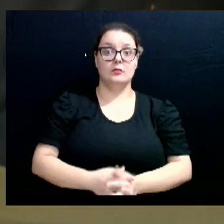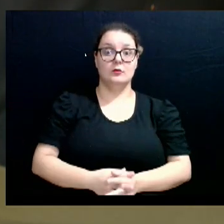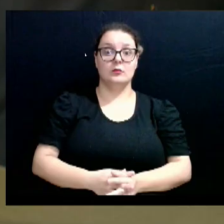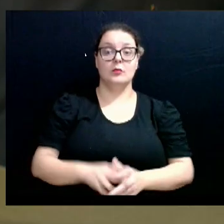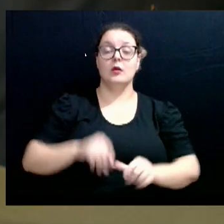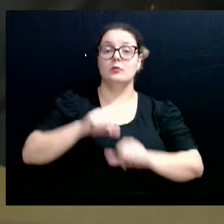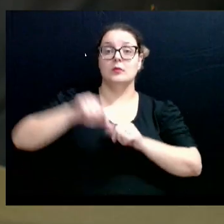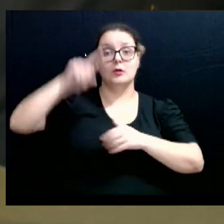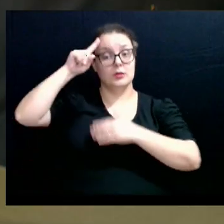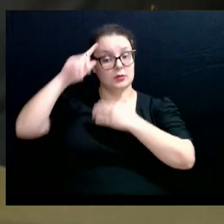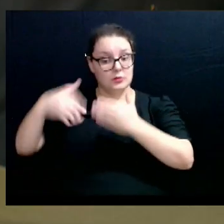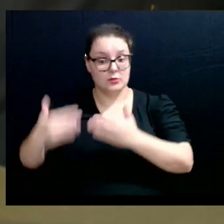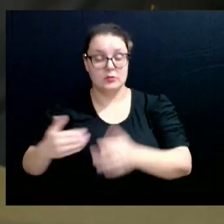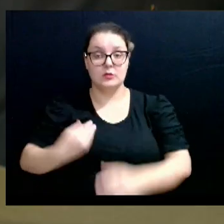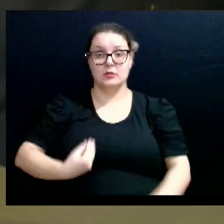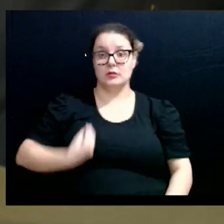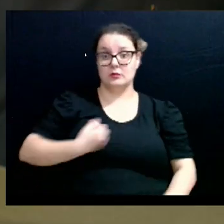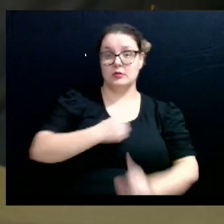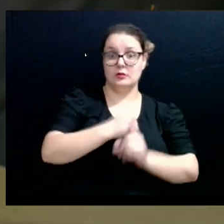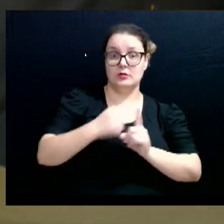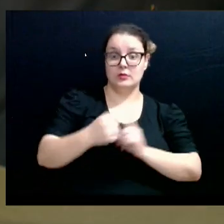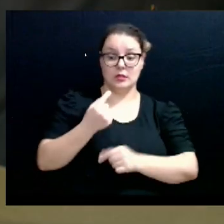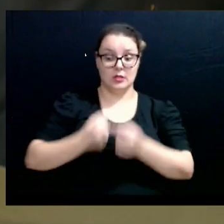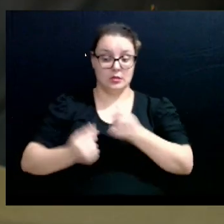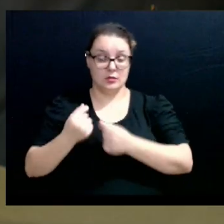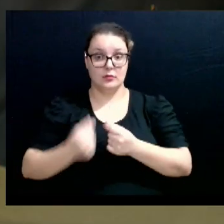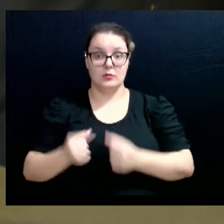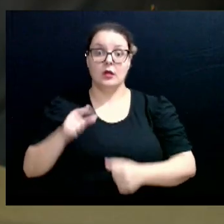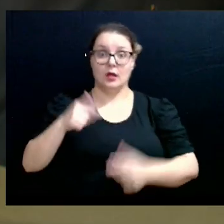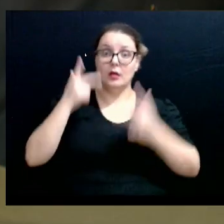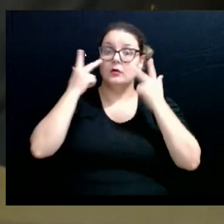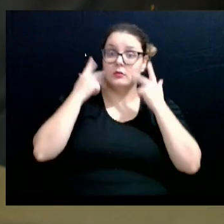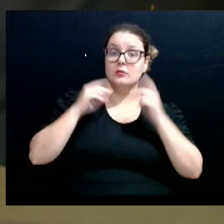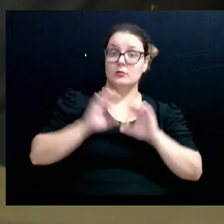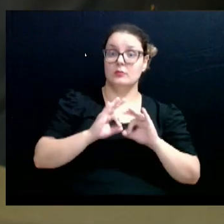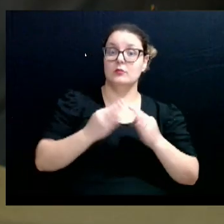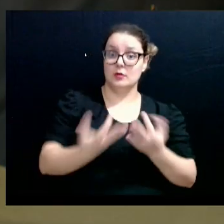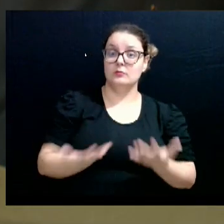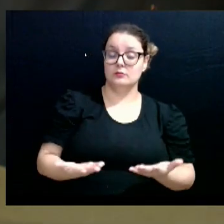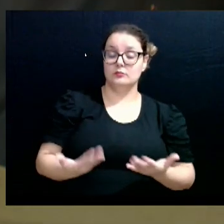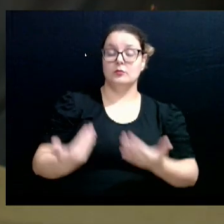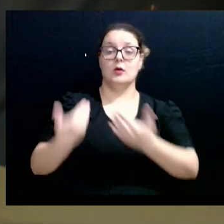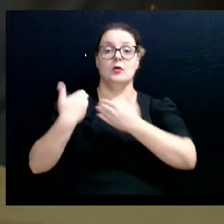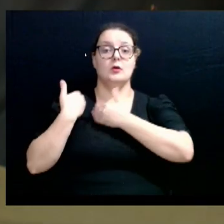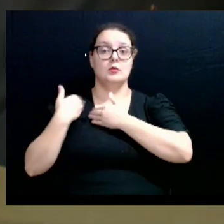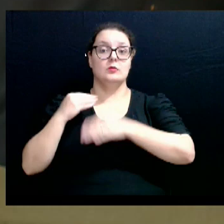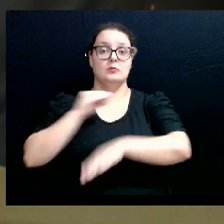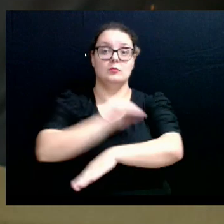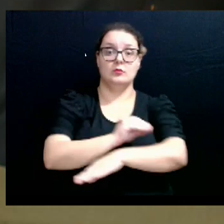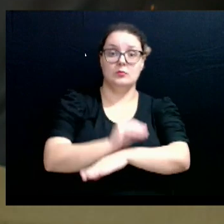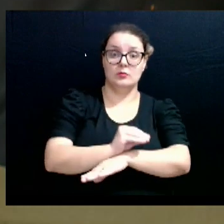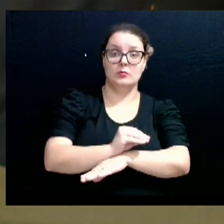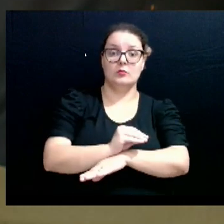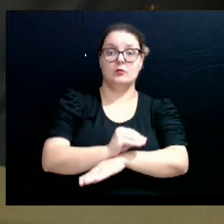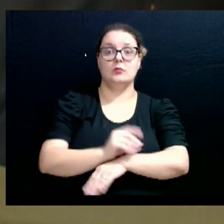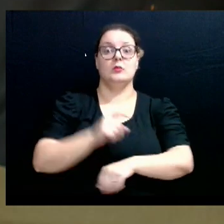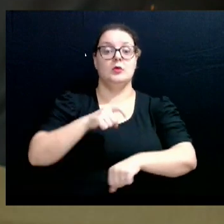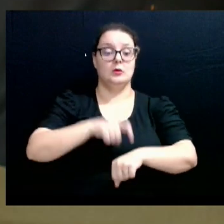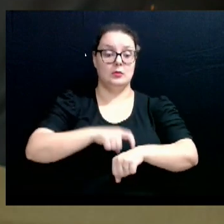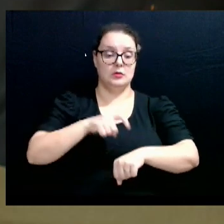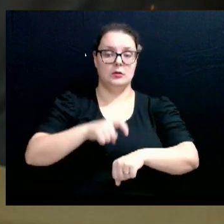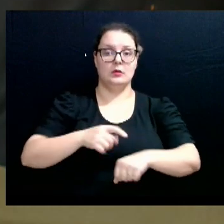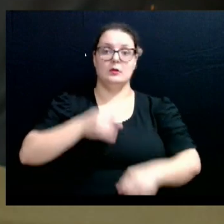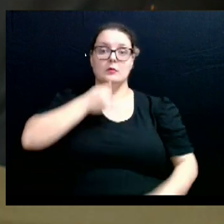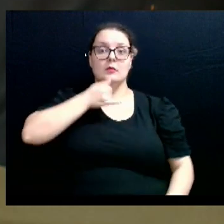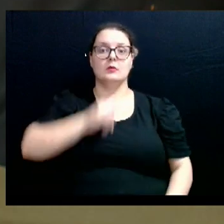vida social e até nas finanças são comuns nesses lares. O responsável pelo cuidado despende tempo e energia, deixando